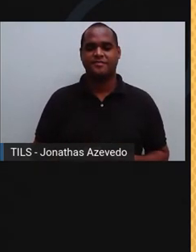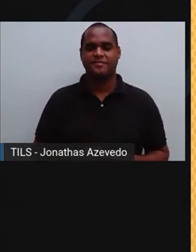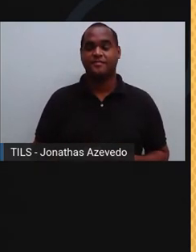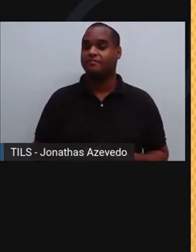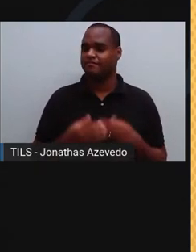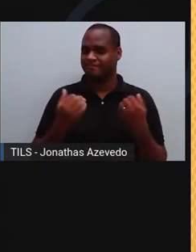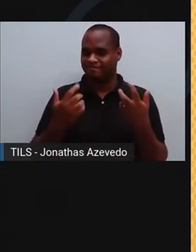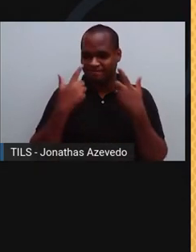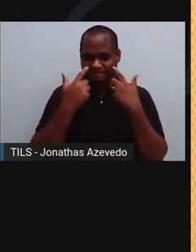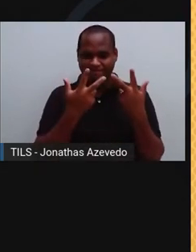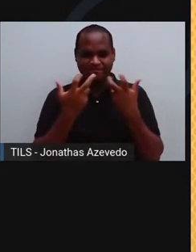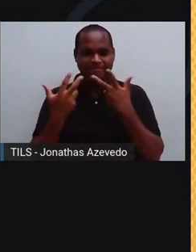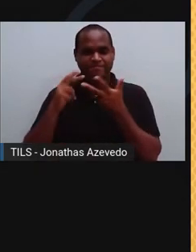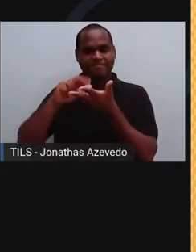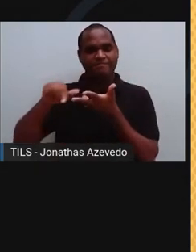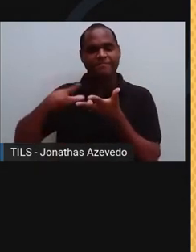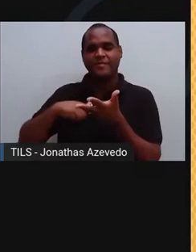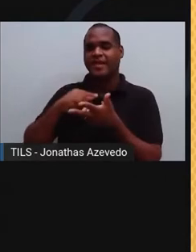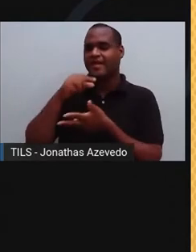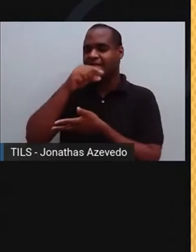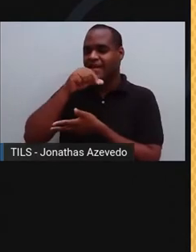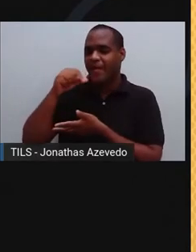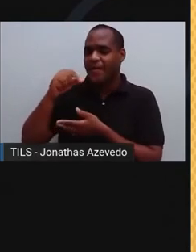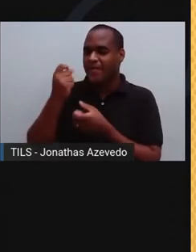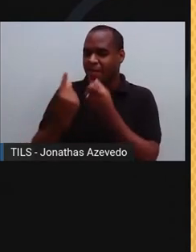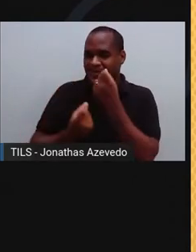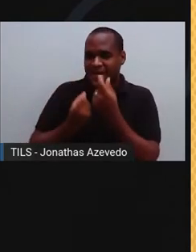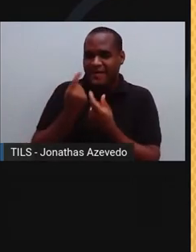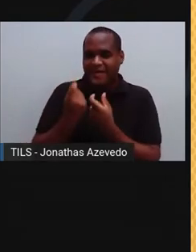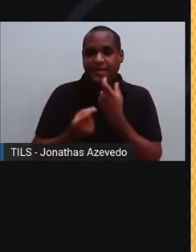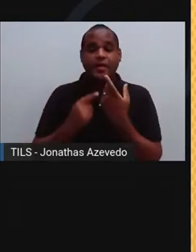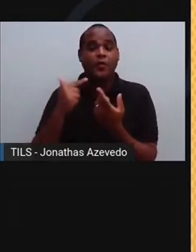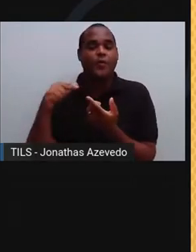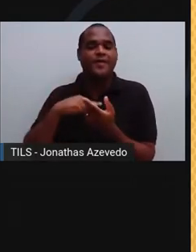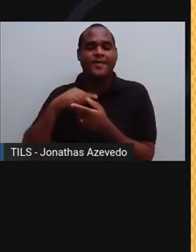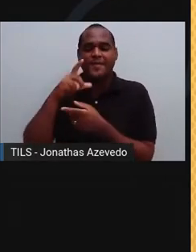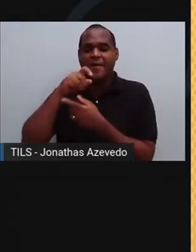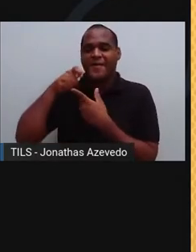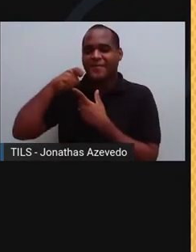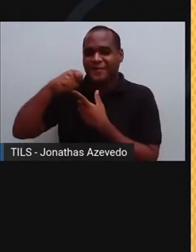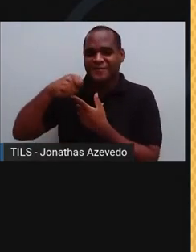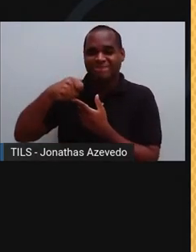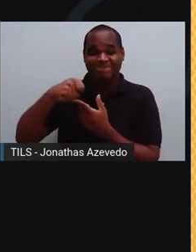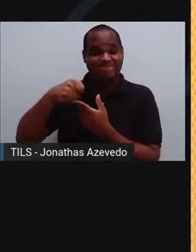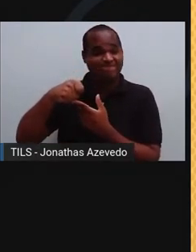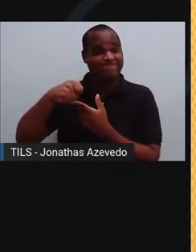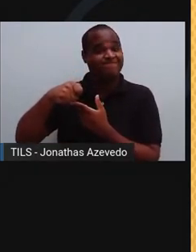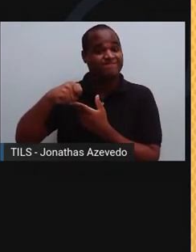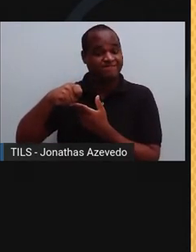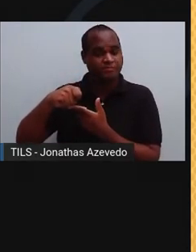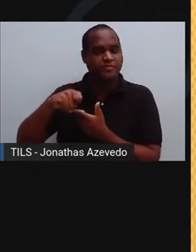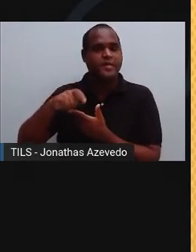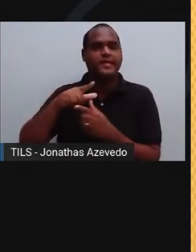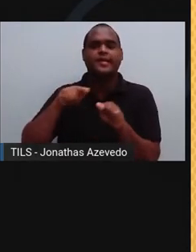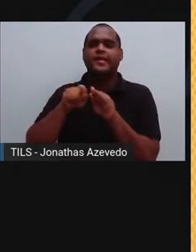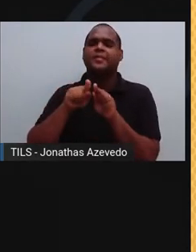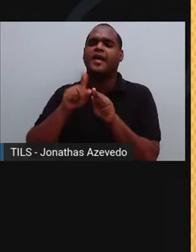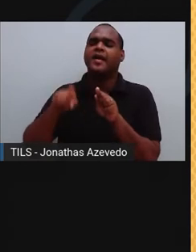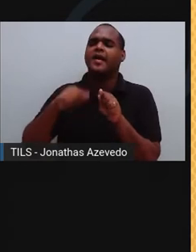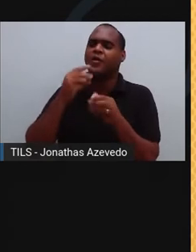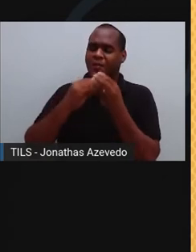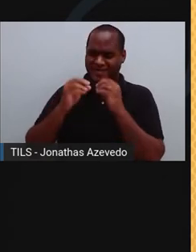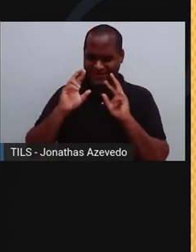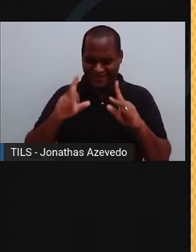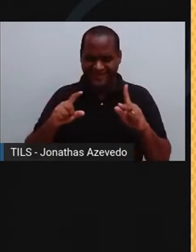Você já percebeu o sabor salgado da pipoca? Ou o sabor azedo de um limão? Por que os alimentos têm